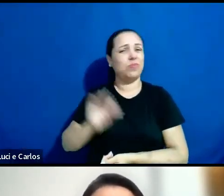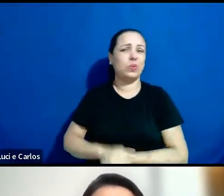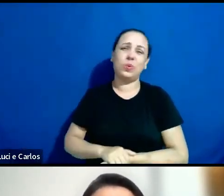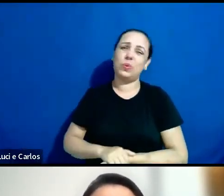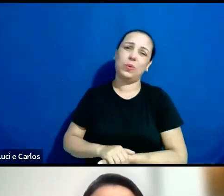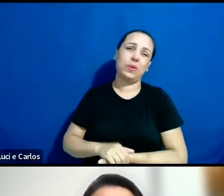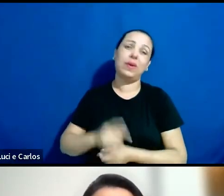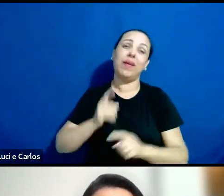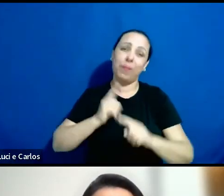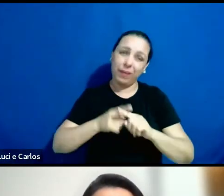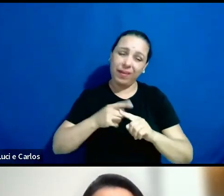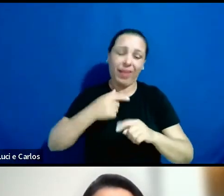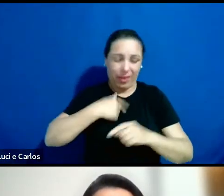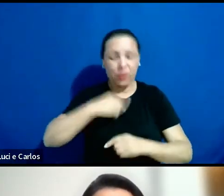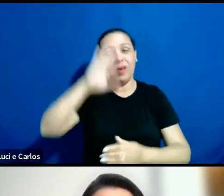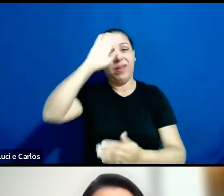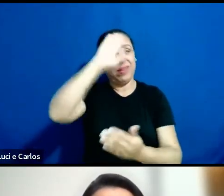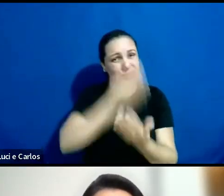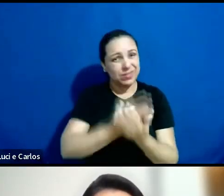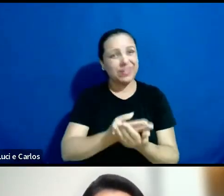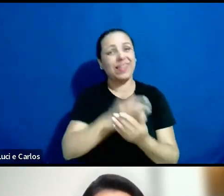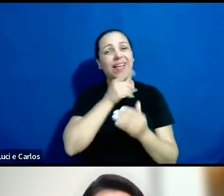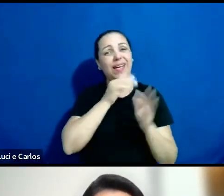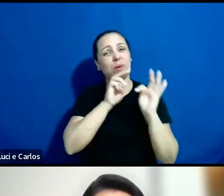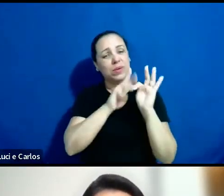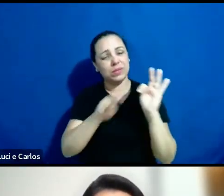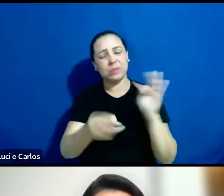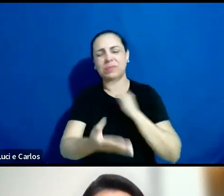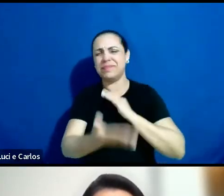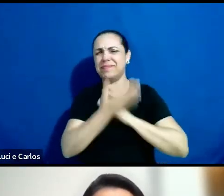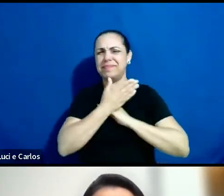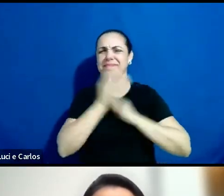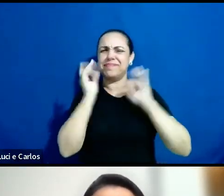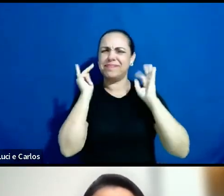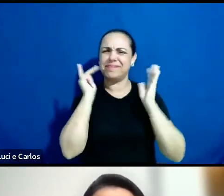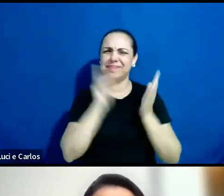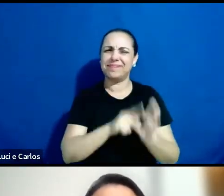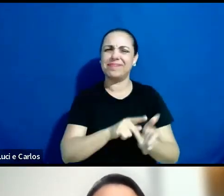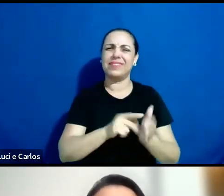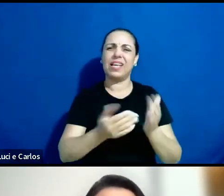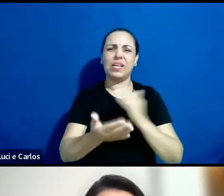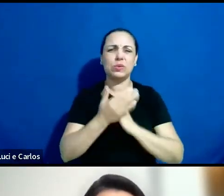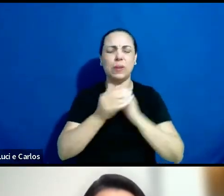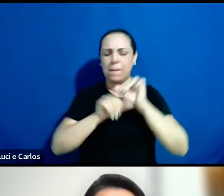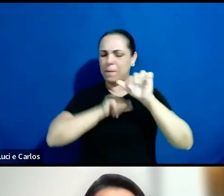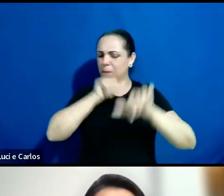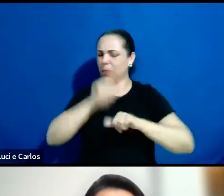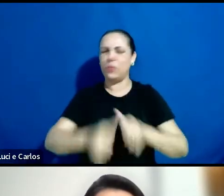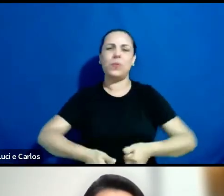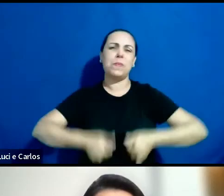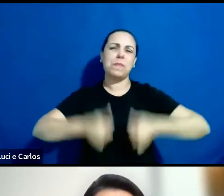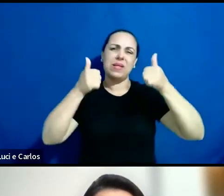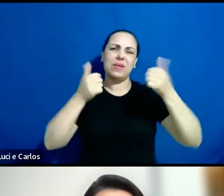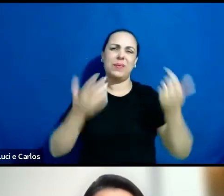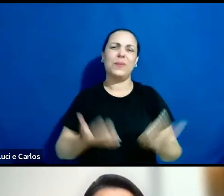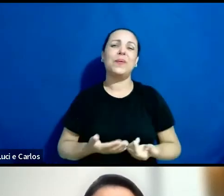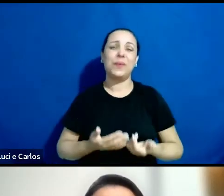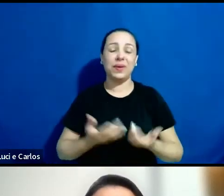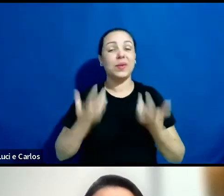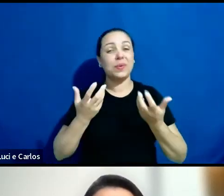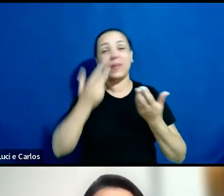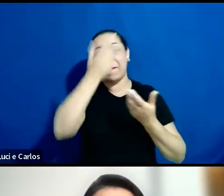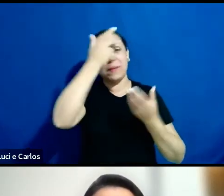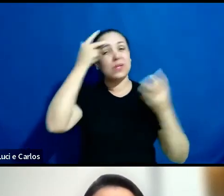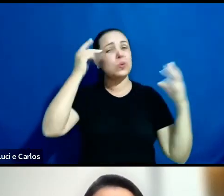muito grata por ter conhecido esse projeto. Eu gostaria que todas as pessoas fizessem o uso dessa água,